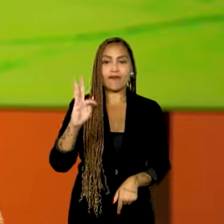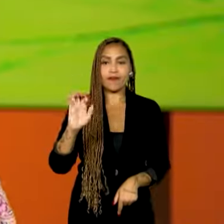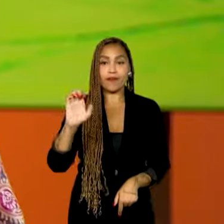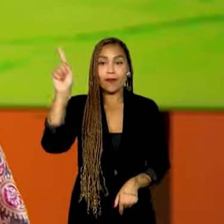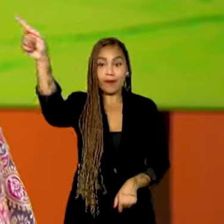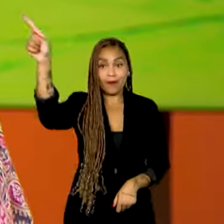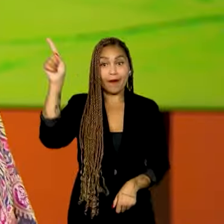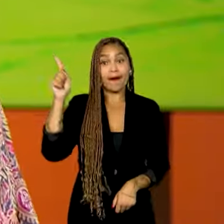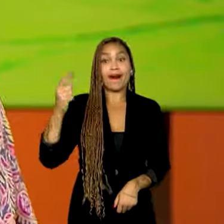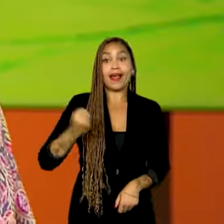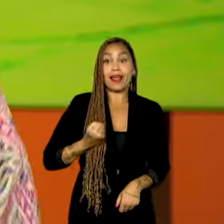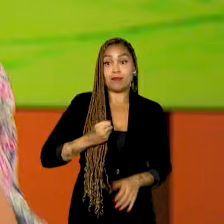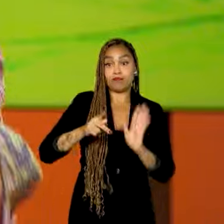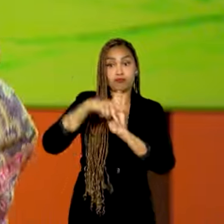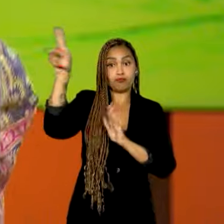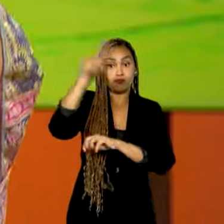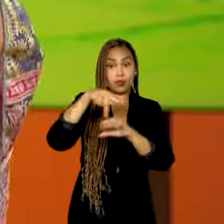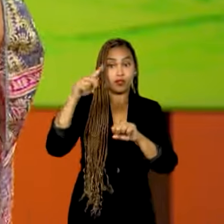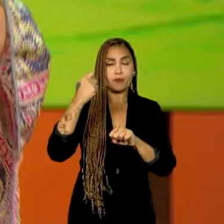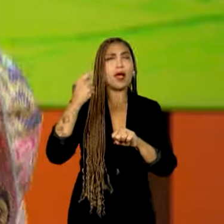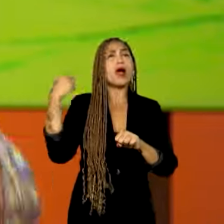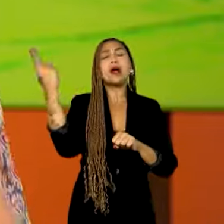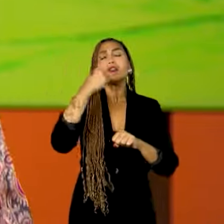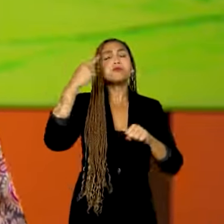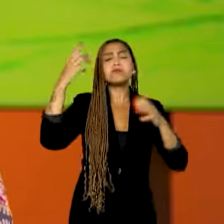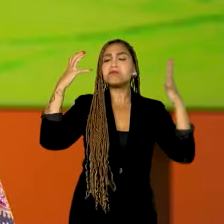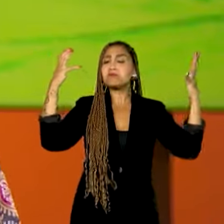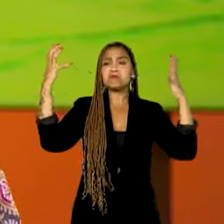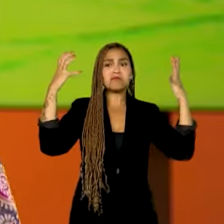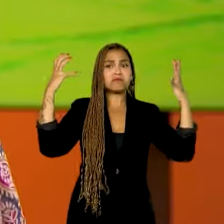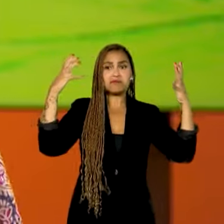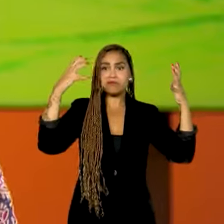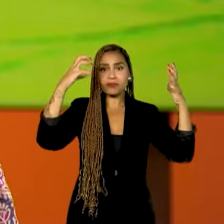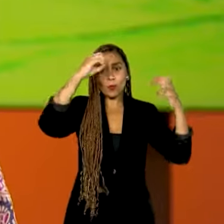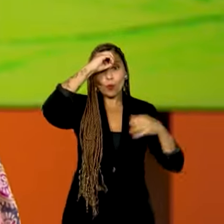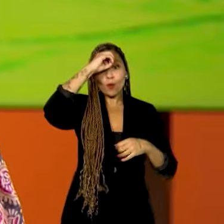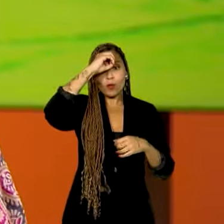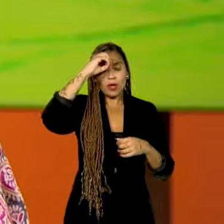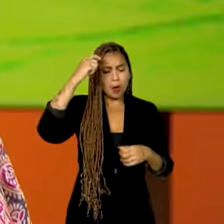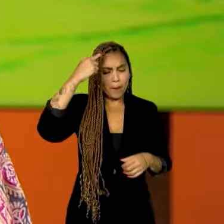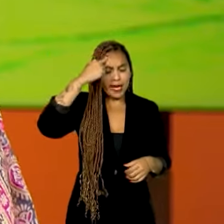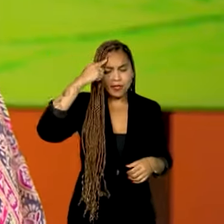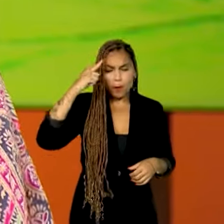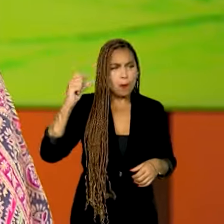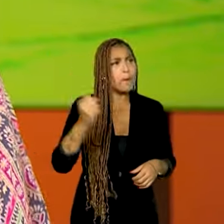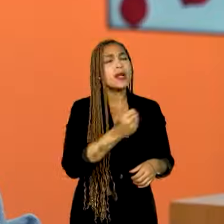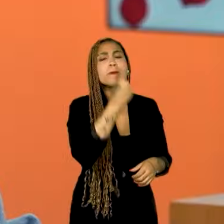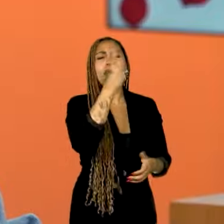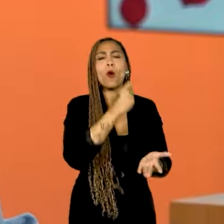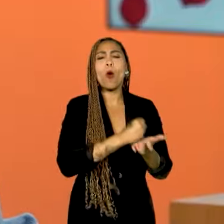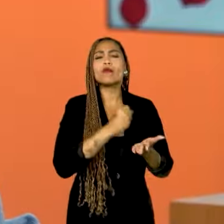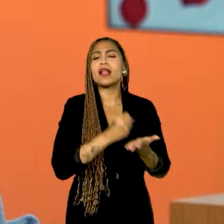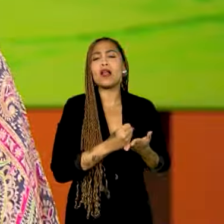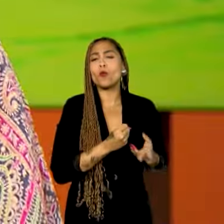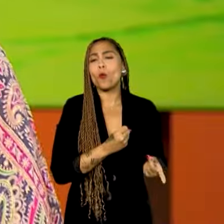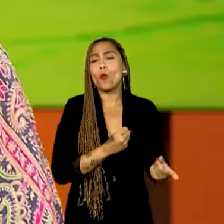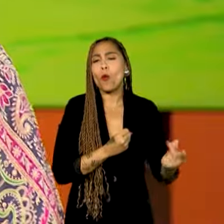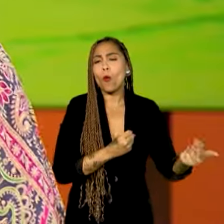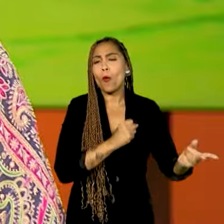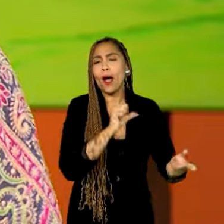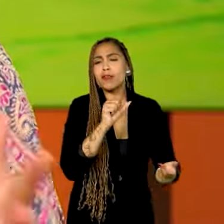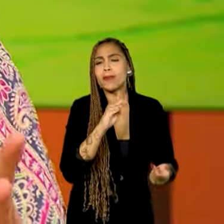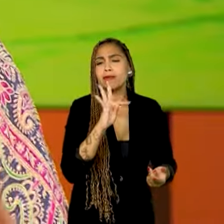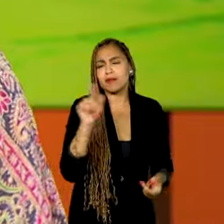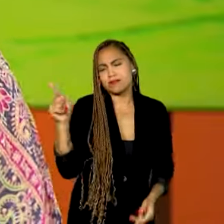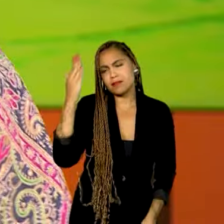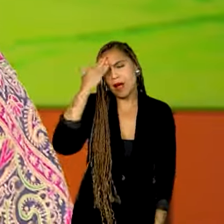o que, que ia dar. Tanto é que, na época, eu falei, meu Deus do céu, eu vou deixar de... Eu falei, era o meu primeiro contrato longo, né? Você sabe o que, que é isso, né, Cícero? Você